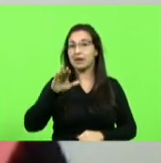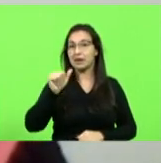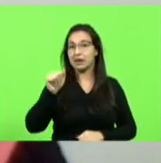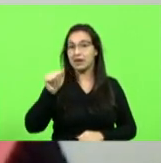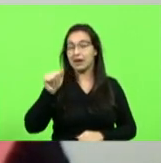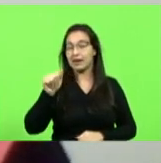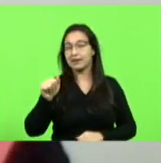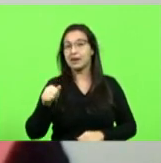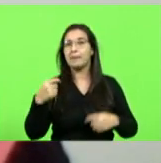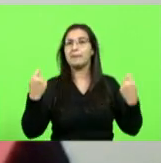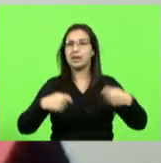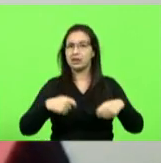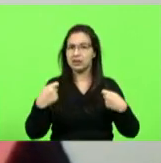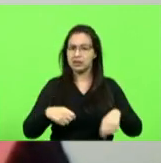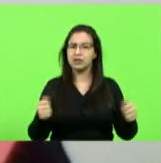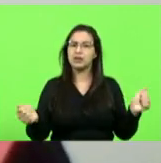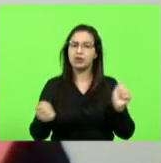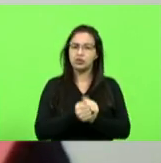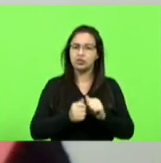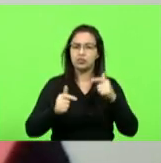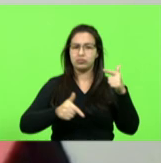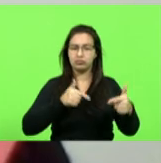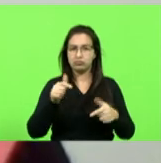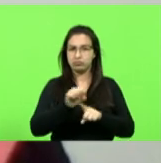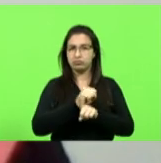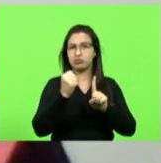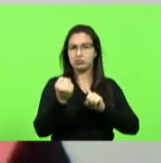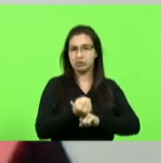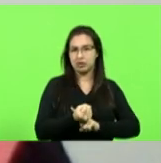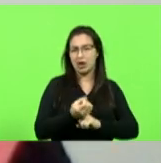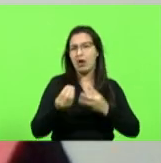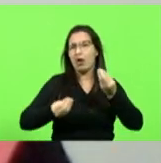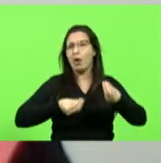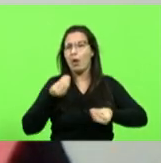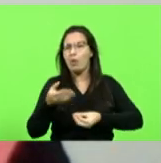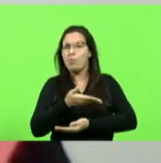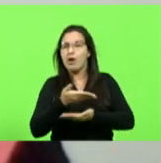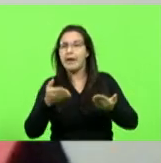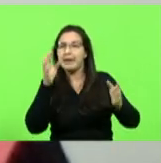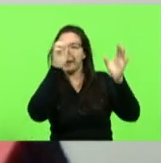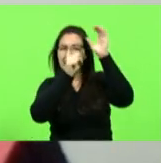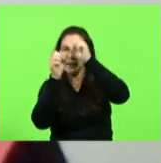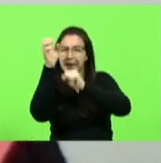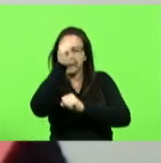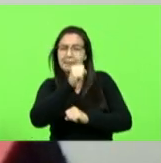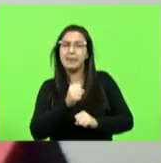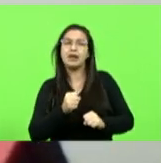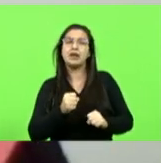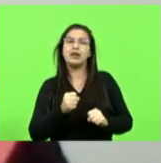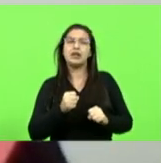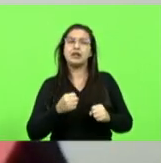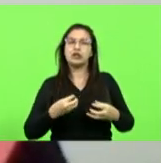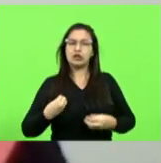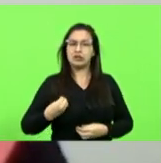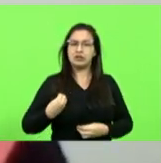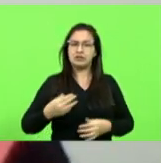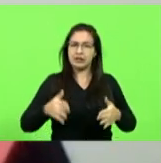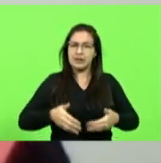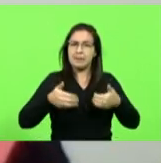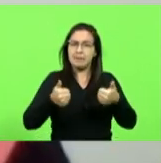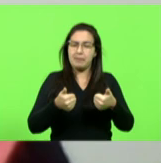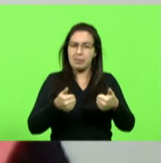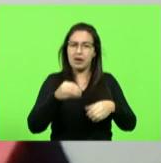elementos sociais que determinam as condições de aprendizado, permanência e sucesso escolar dos